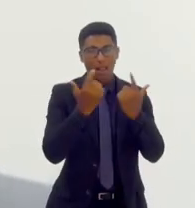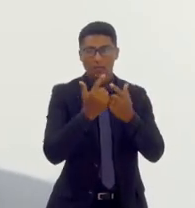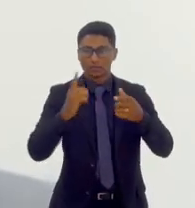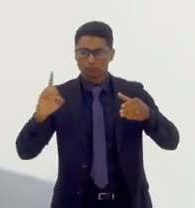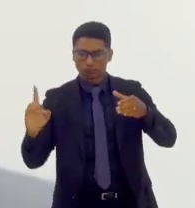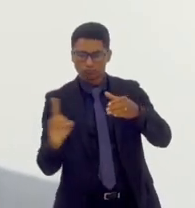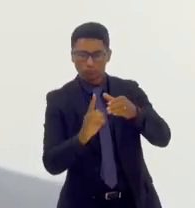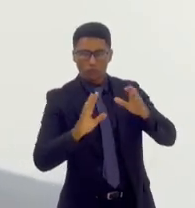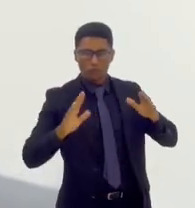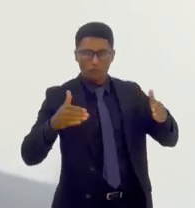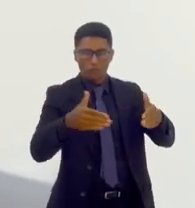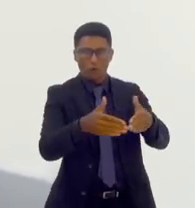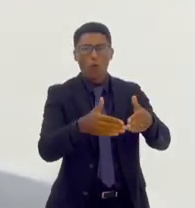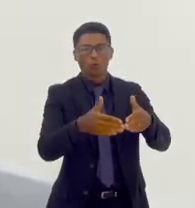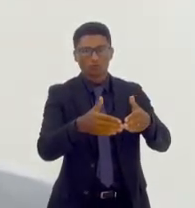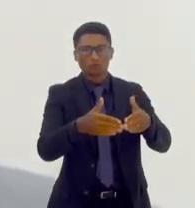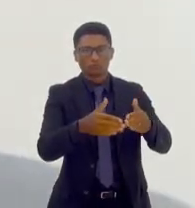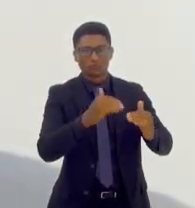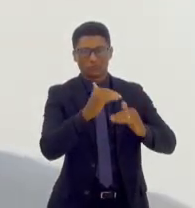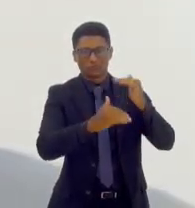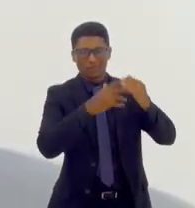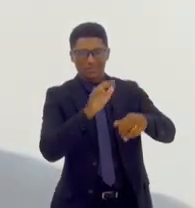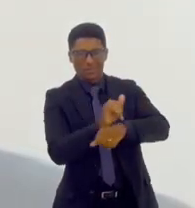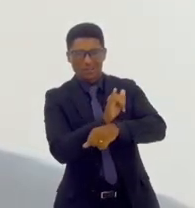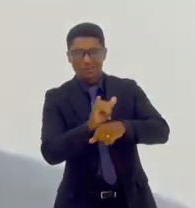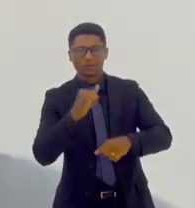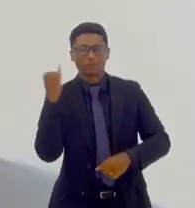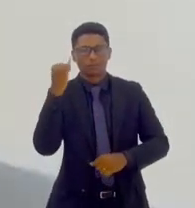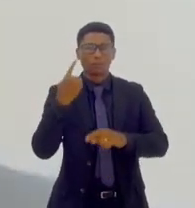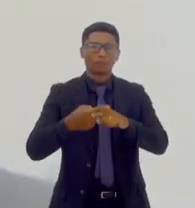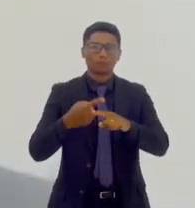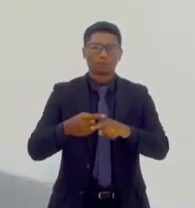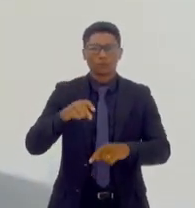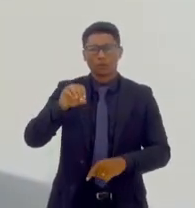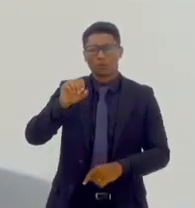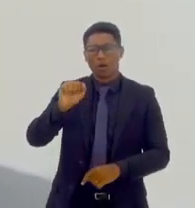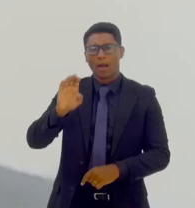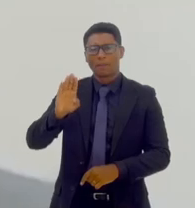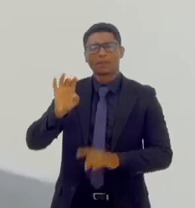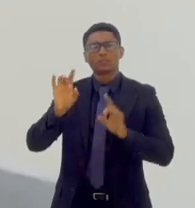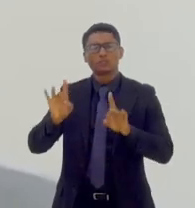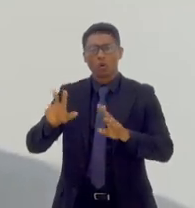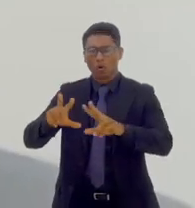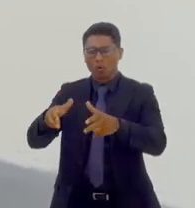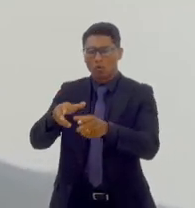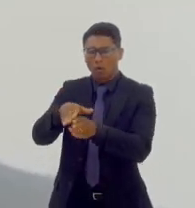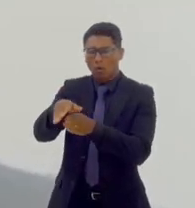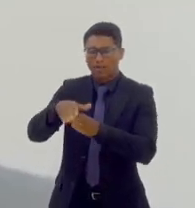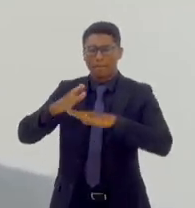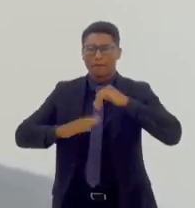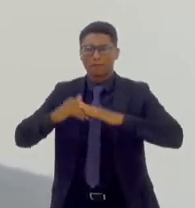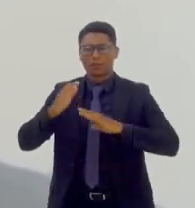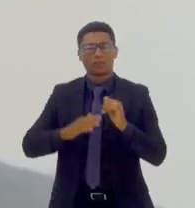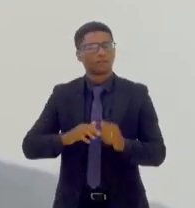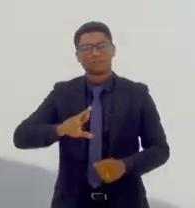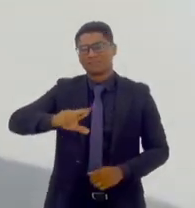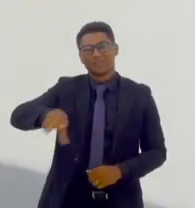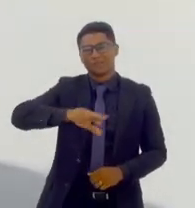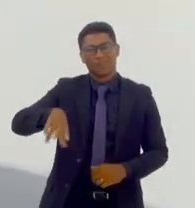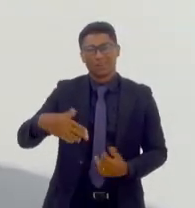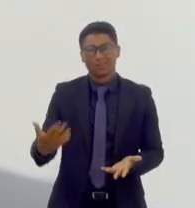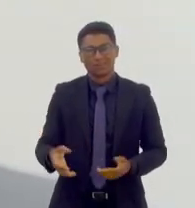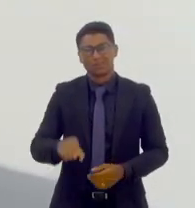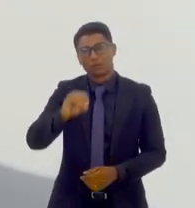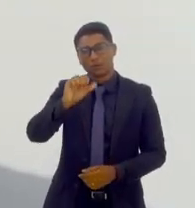elogiada. Porque, como eu disse, a Ordem ela não é simplesmente um conselho profissional. A Ordem, e está lá na Constituição, ela tem